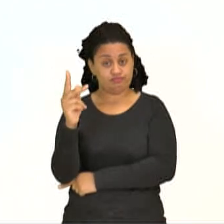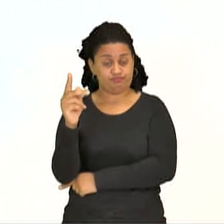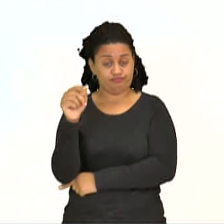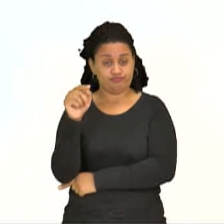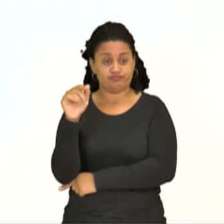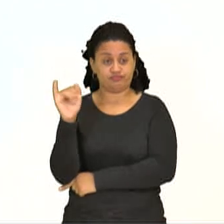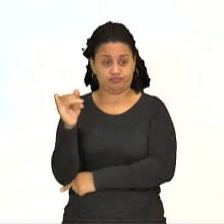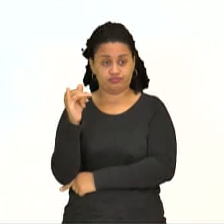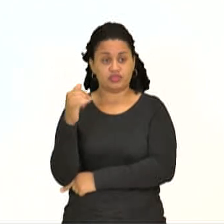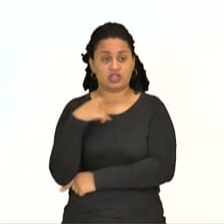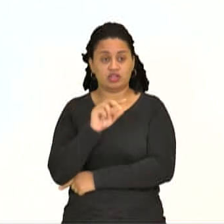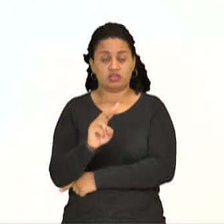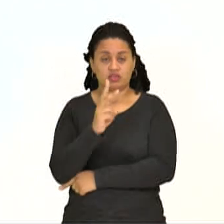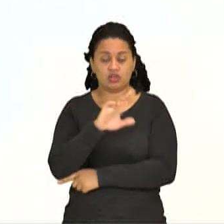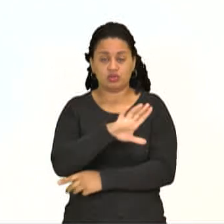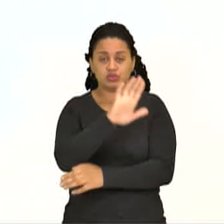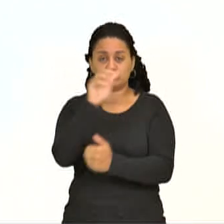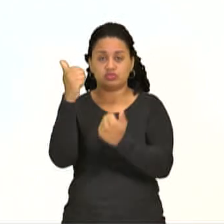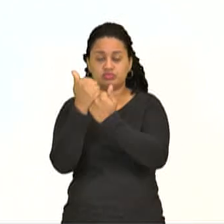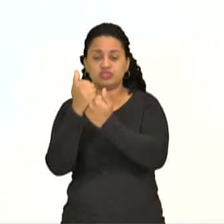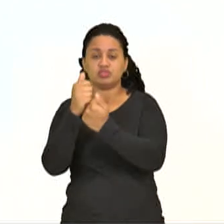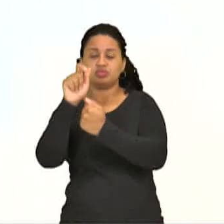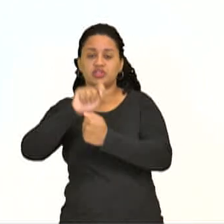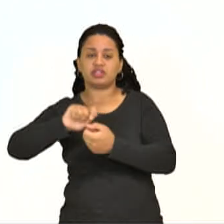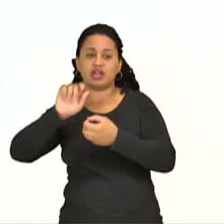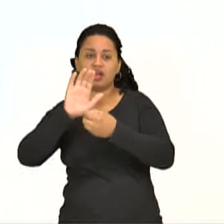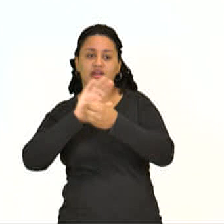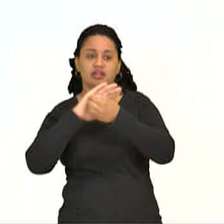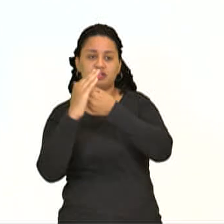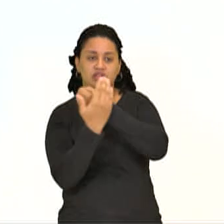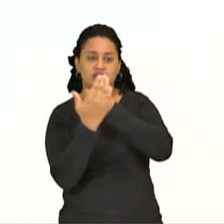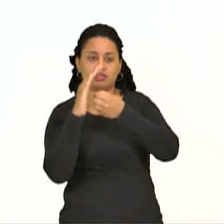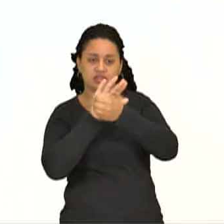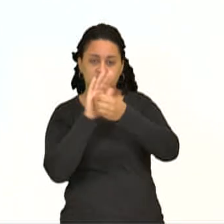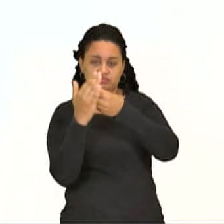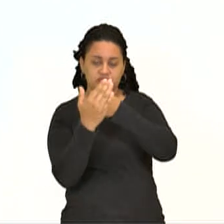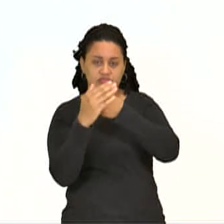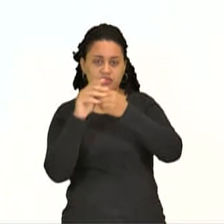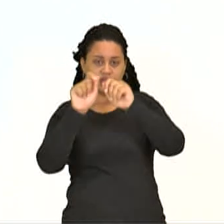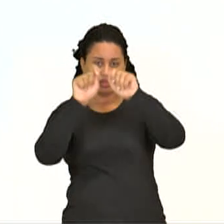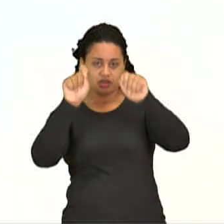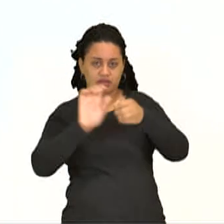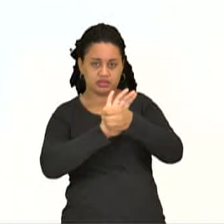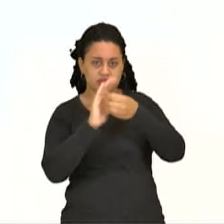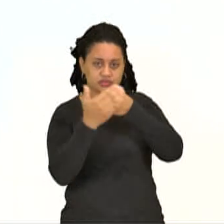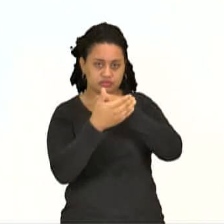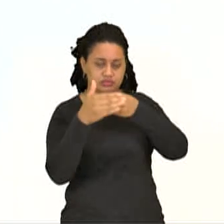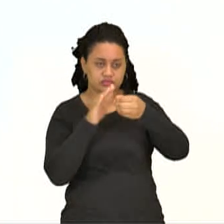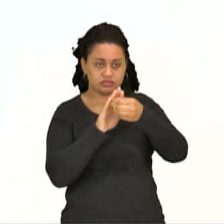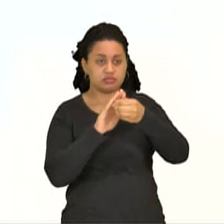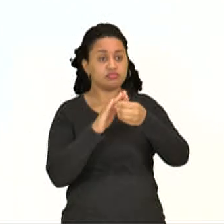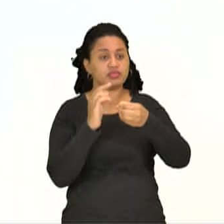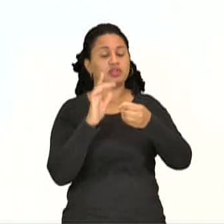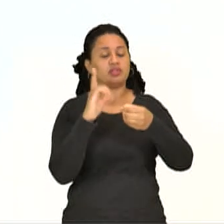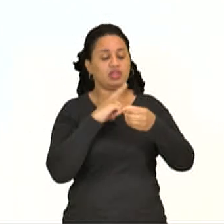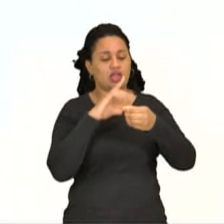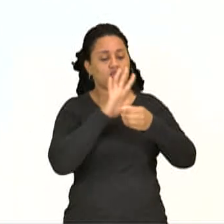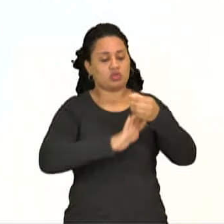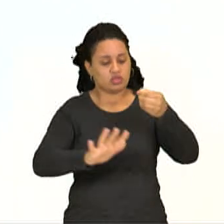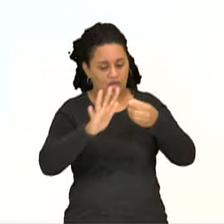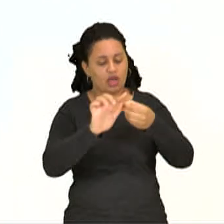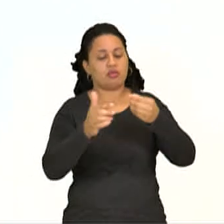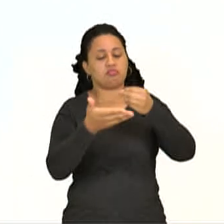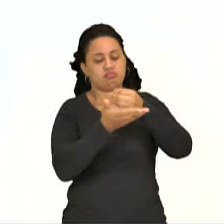2,512H. Esse valor a gente vai substituir aqui no valor da área lateral. Portanto, a área total foi dada, a área da base a